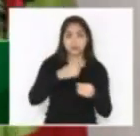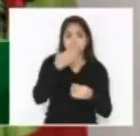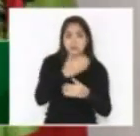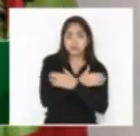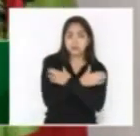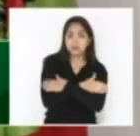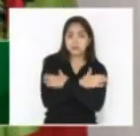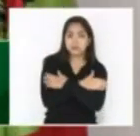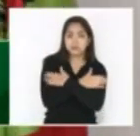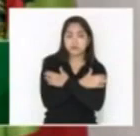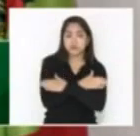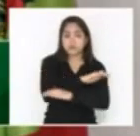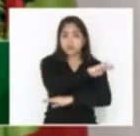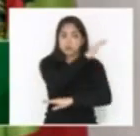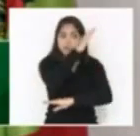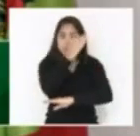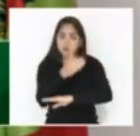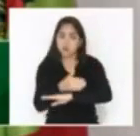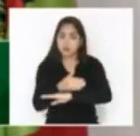Serrano,